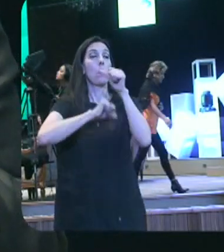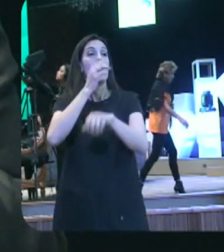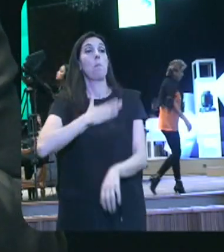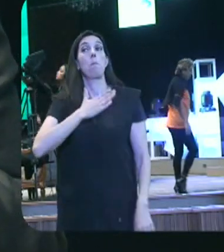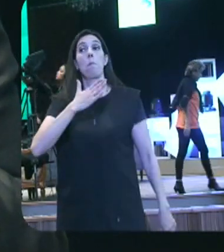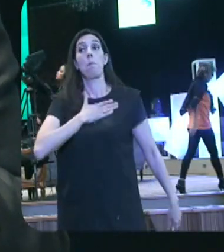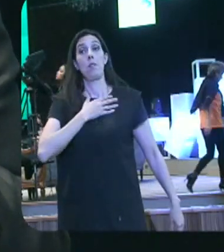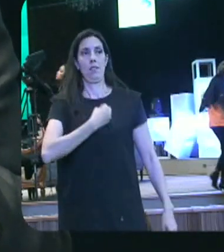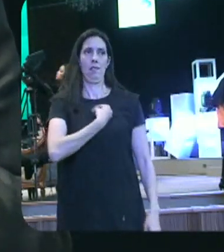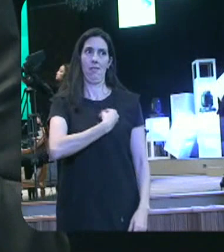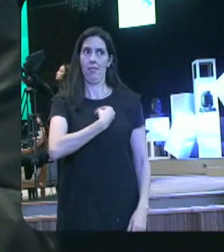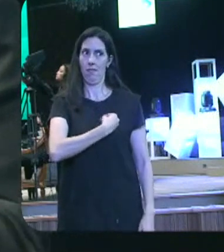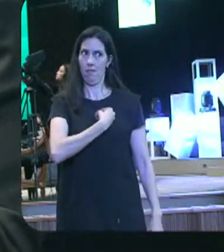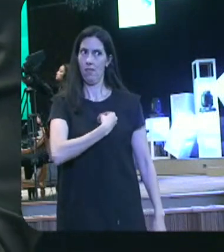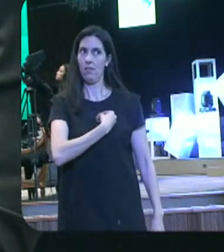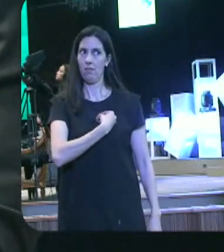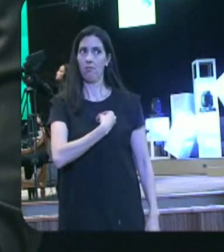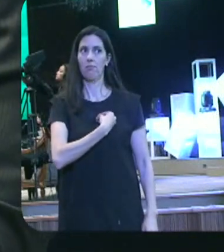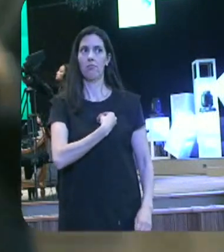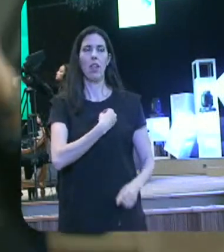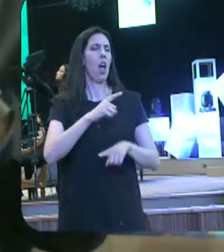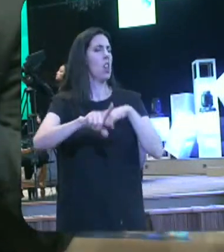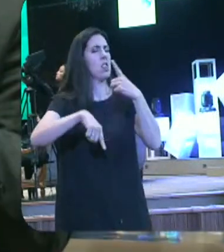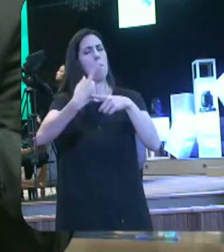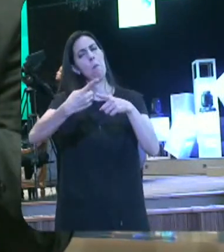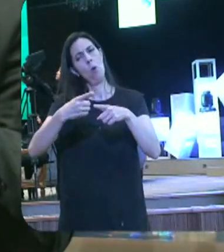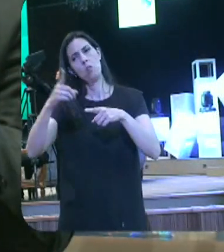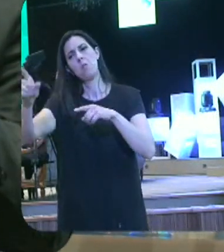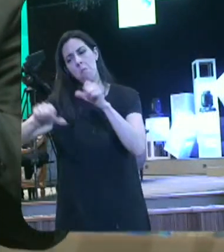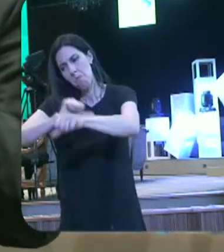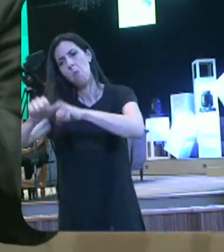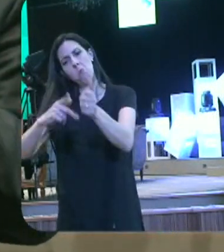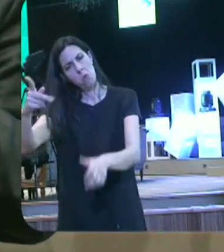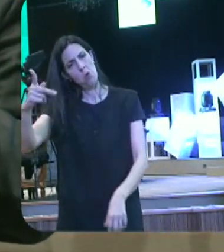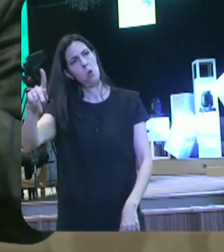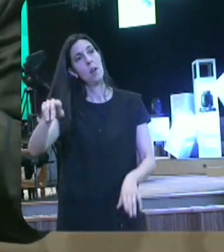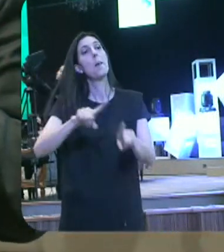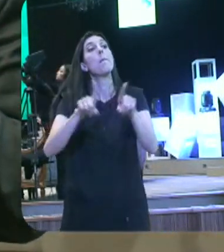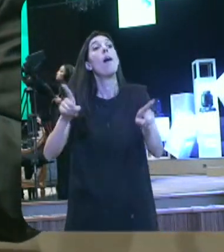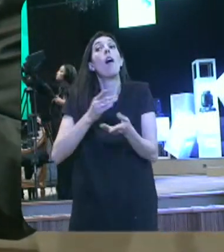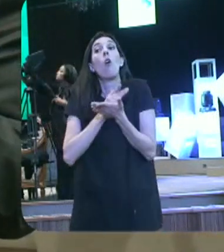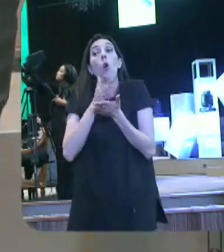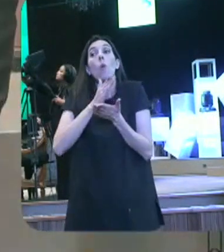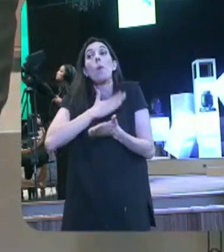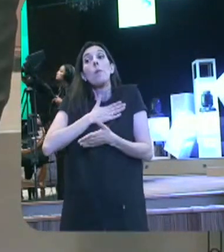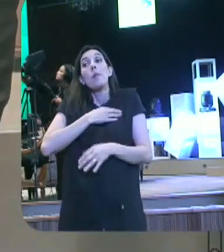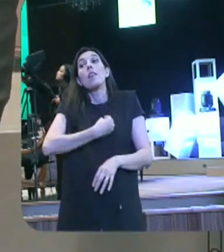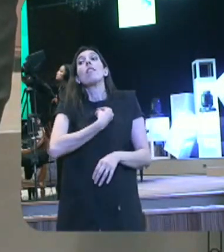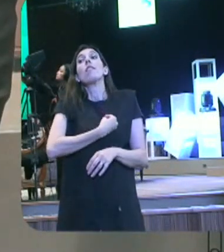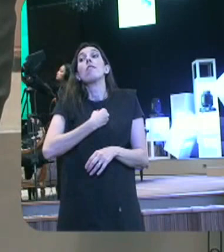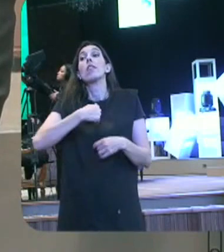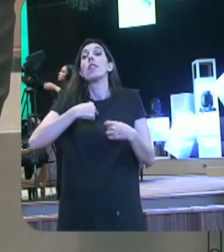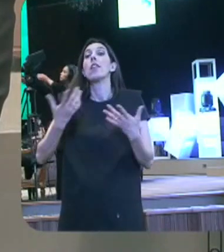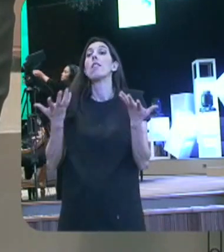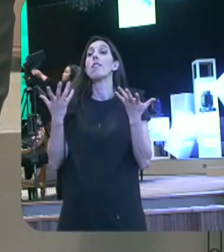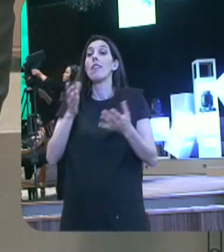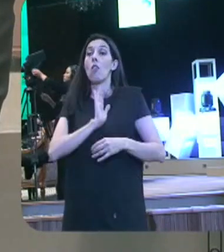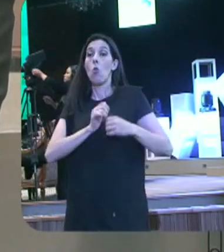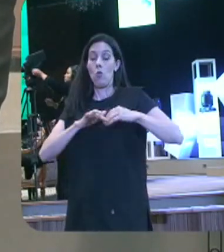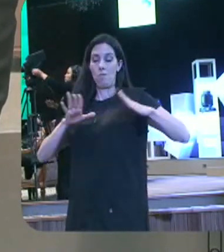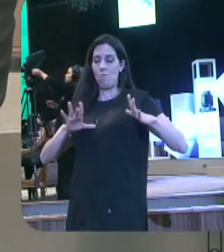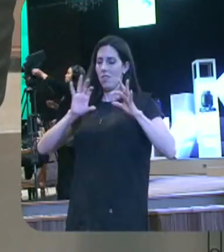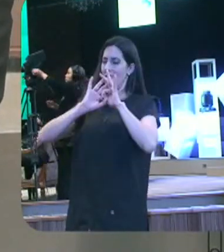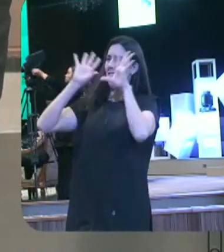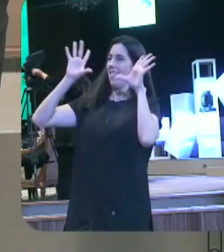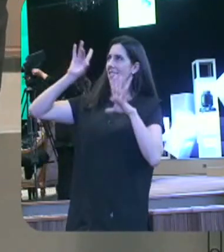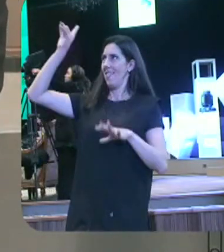começa na minha vida, e depois faz o que precisa fazer no outro também, mas começa comigo, quero te dar liberdade.